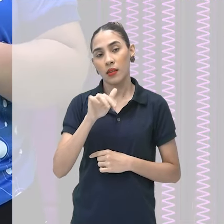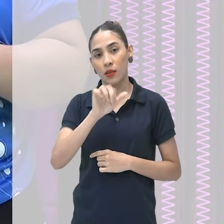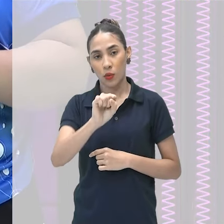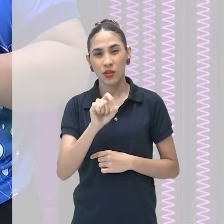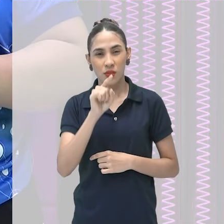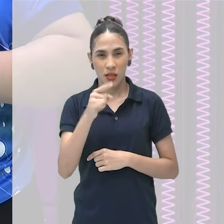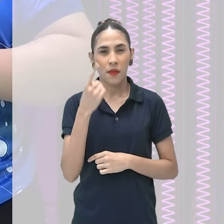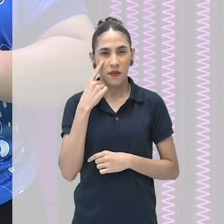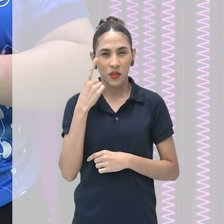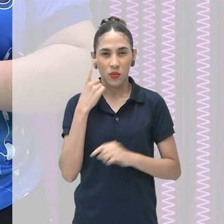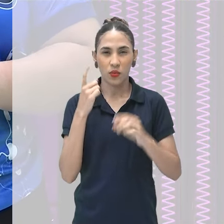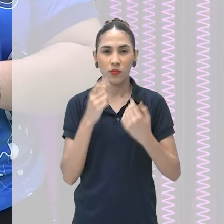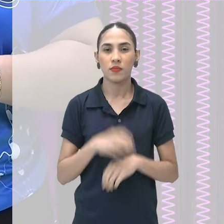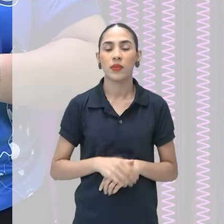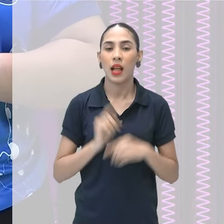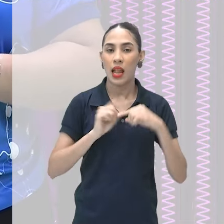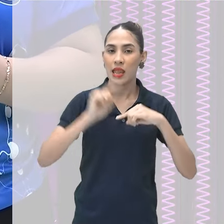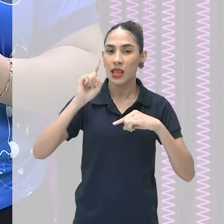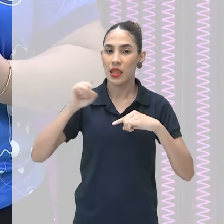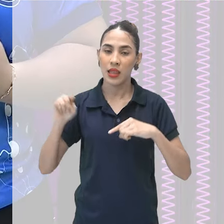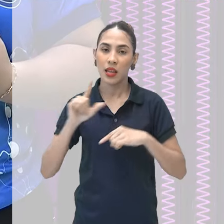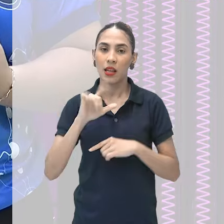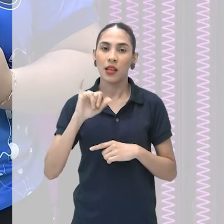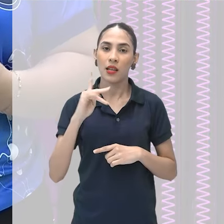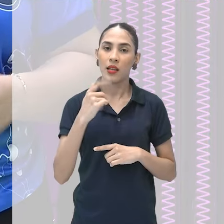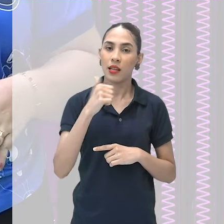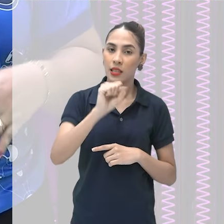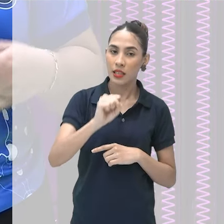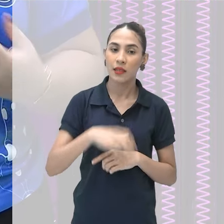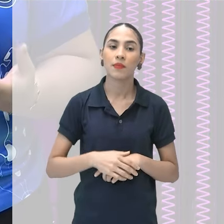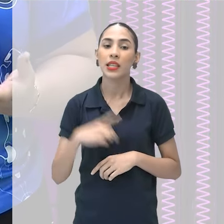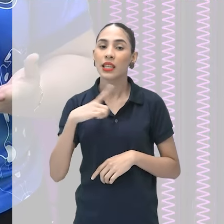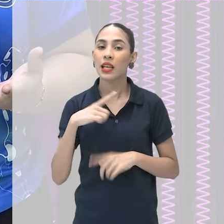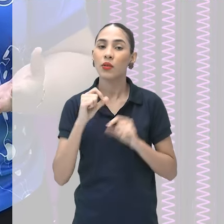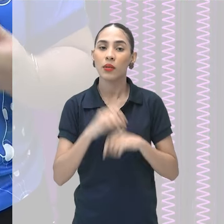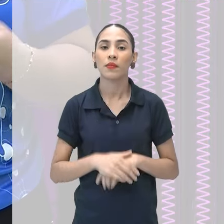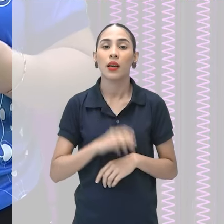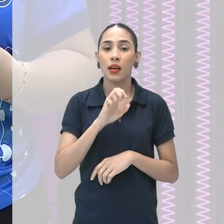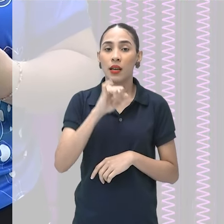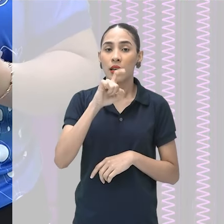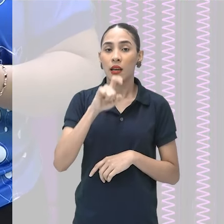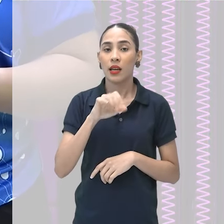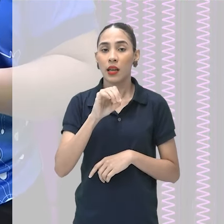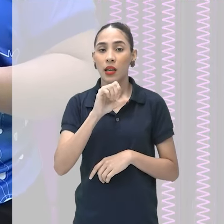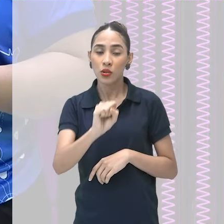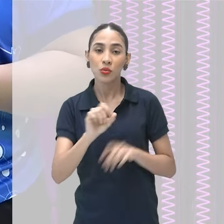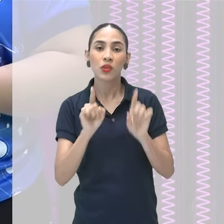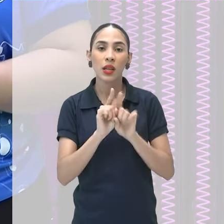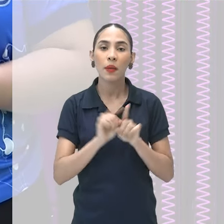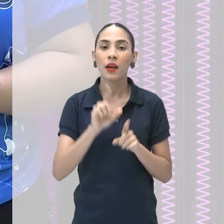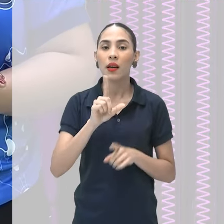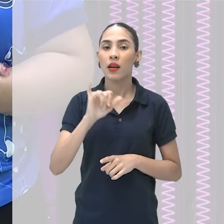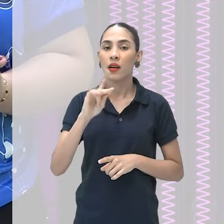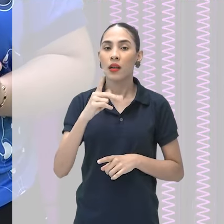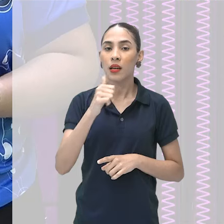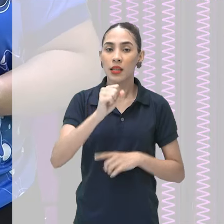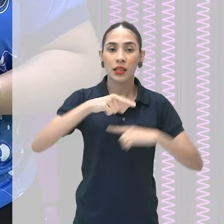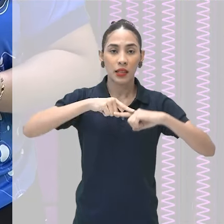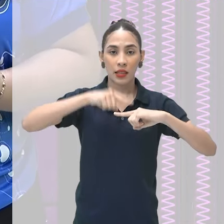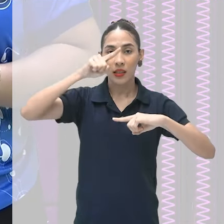Vocês viram aí esse gráfico de linhas, né? Na imagem nós temos os eixos e as linhas, né? As linhas aí estão nas